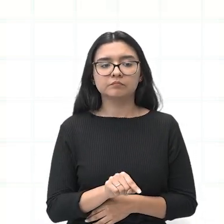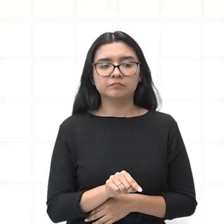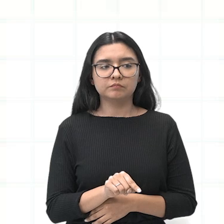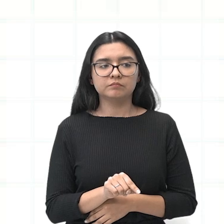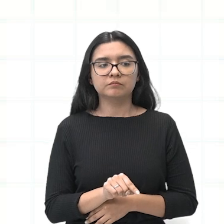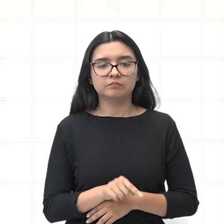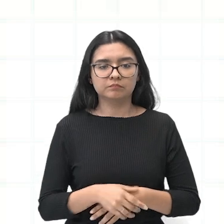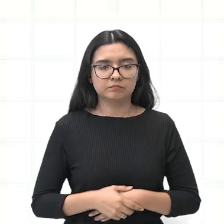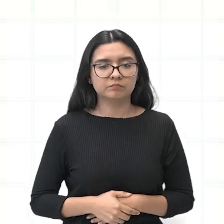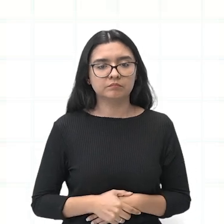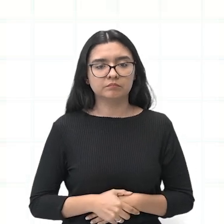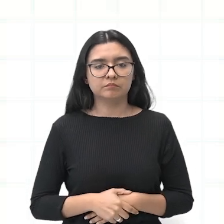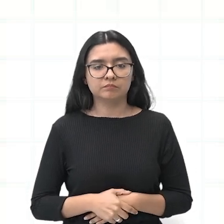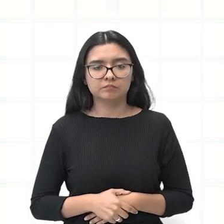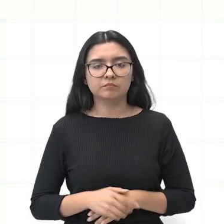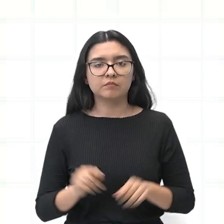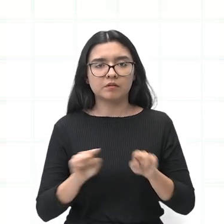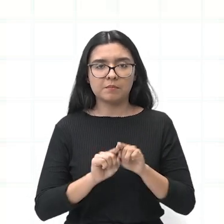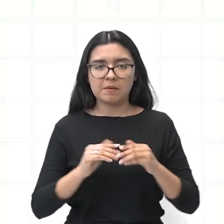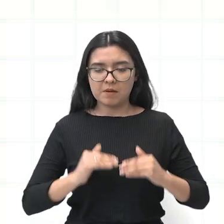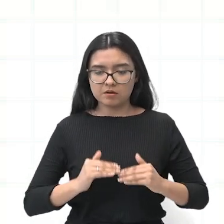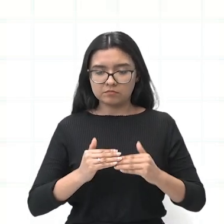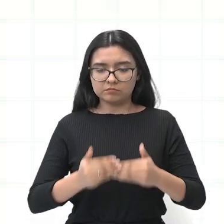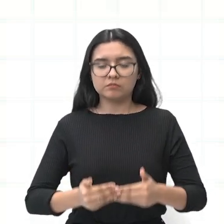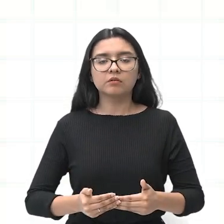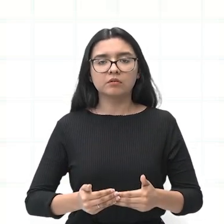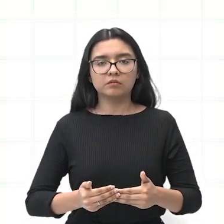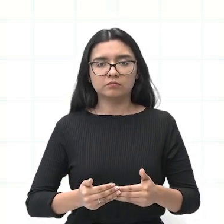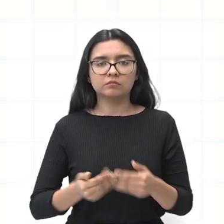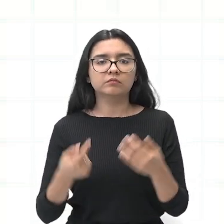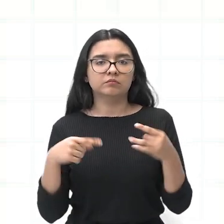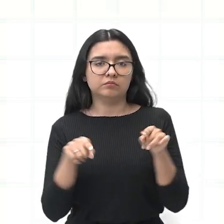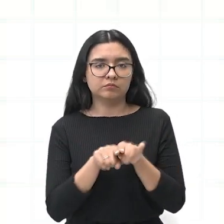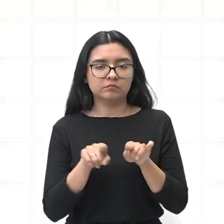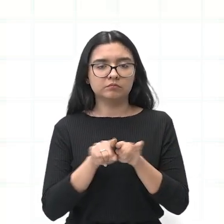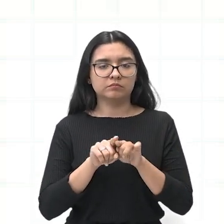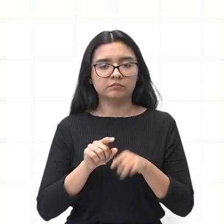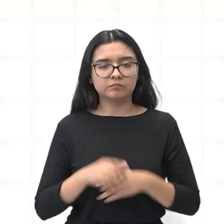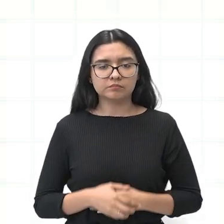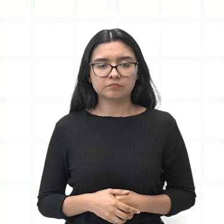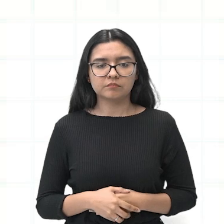mas ela está aqui um pouco mais para frente, né? Então, essa